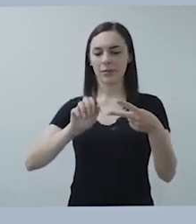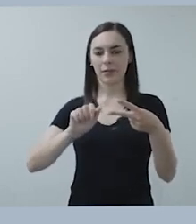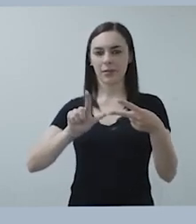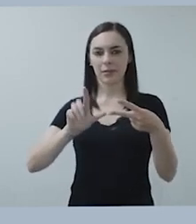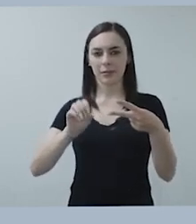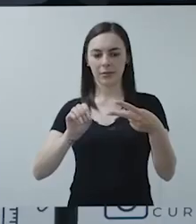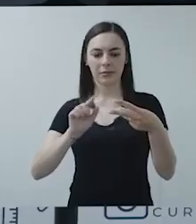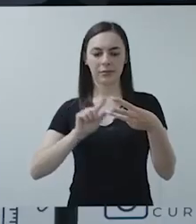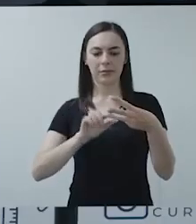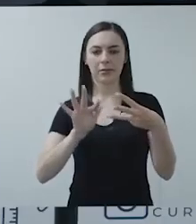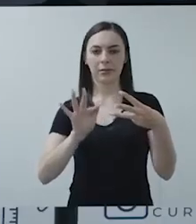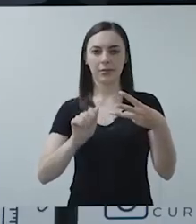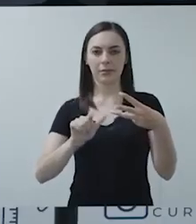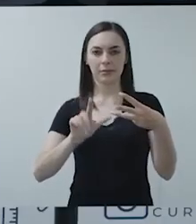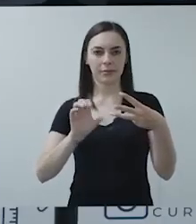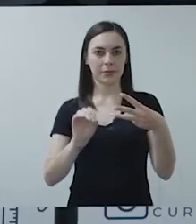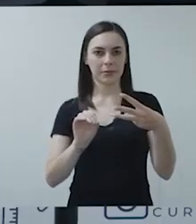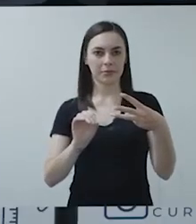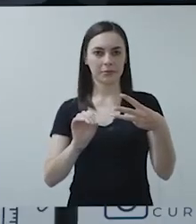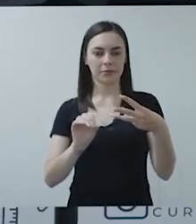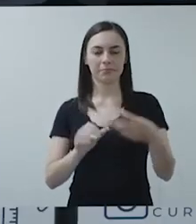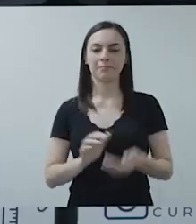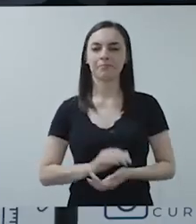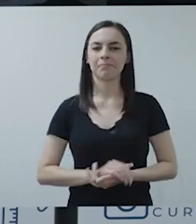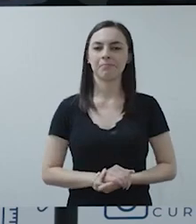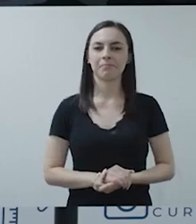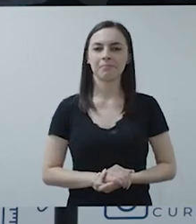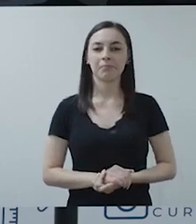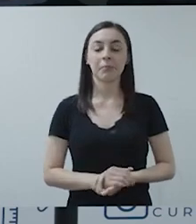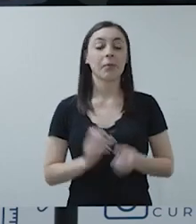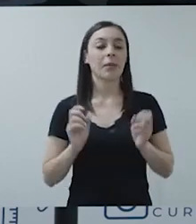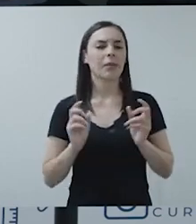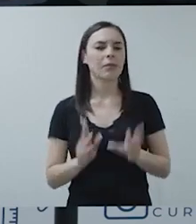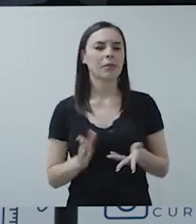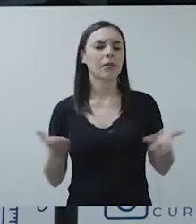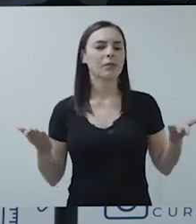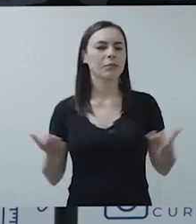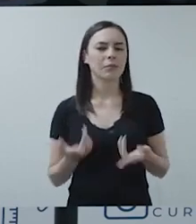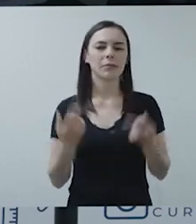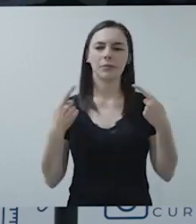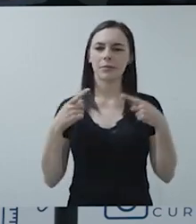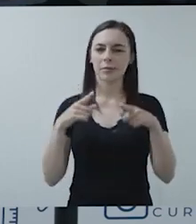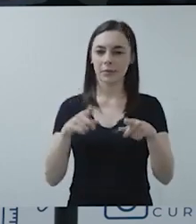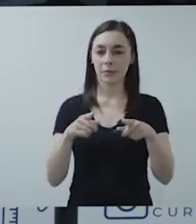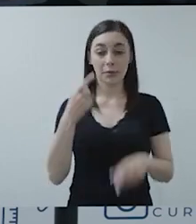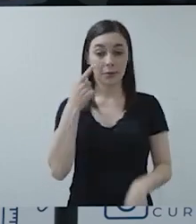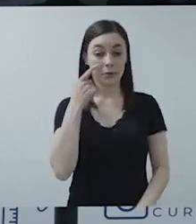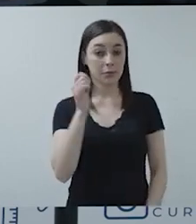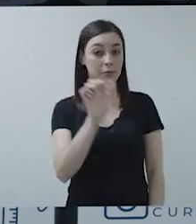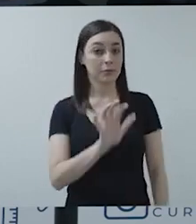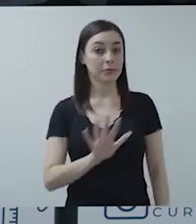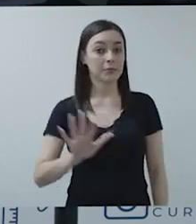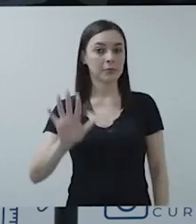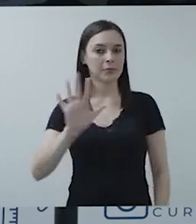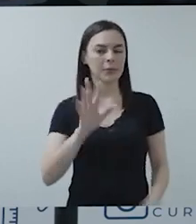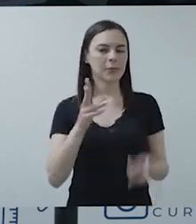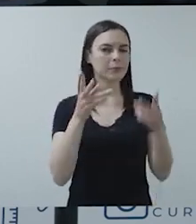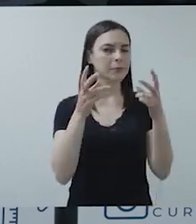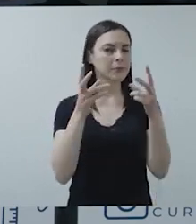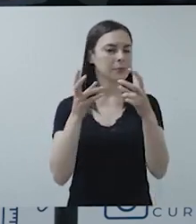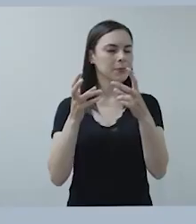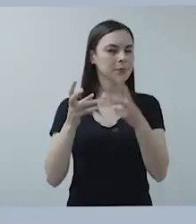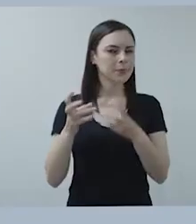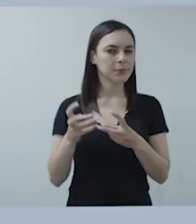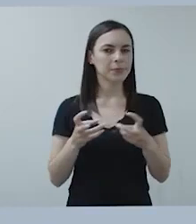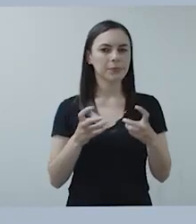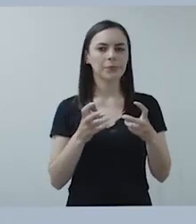falo. Muito bem, agora eu tenho um desafio para vocês. Observem bem essa imagem aqui